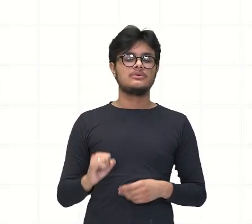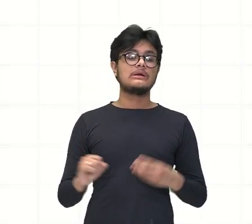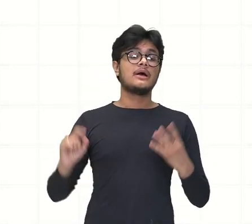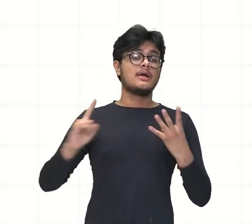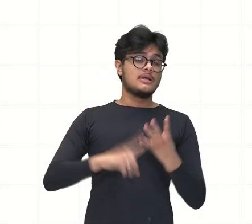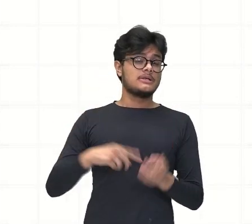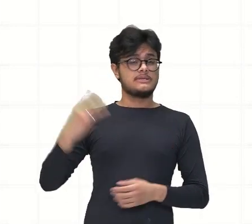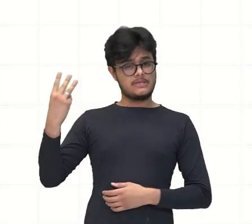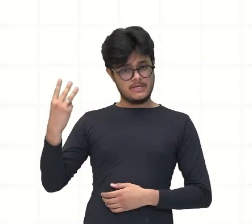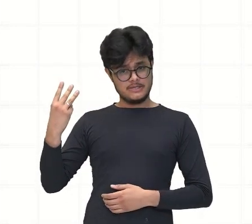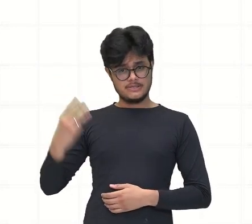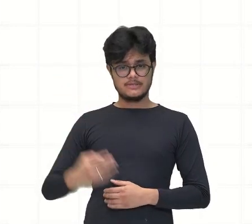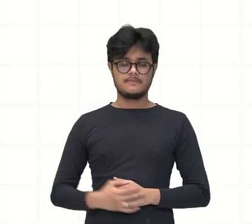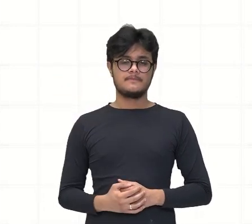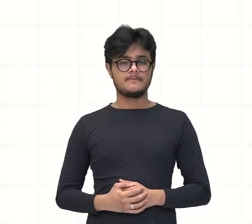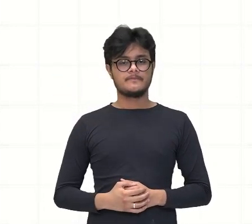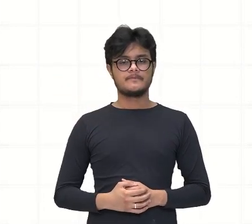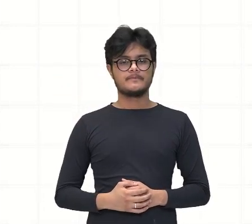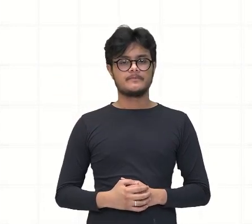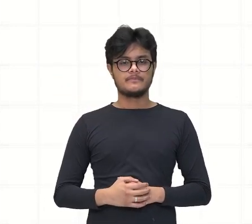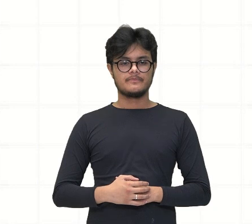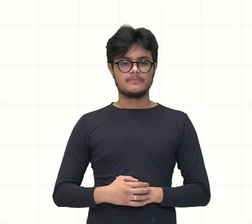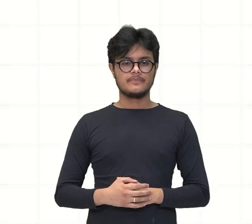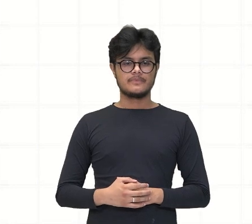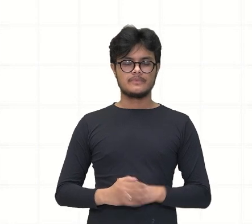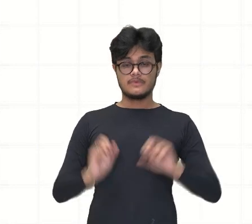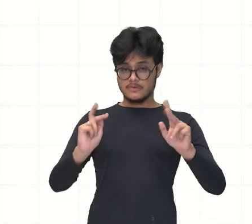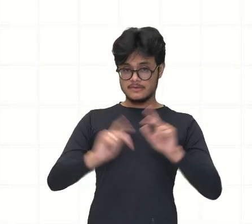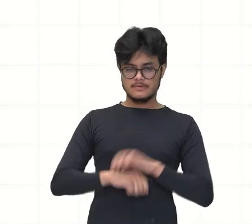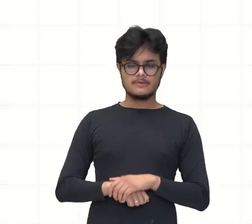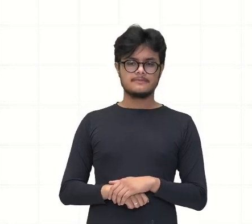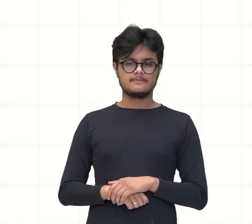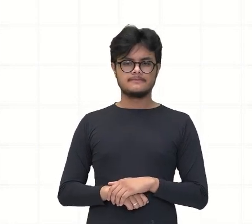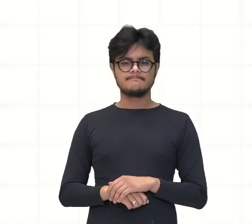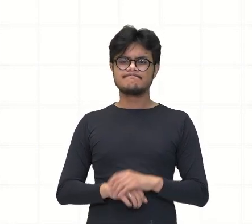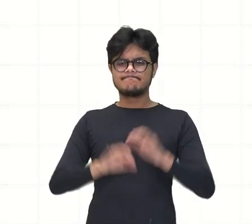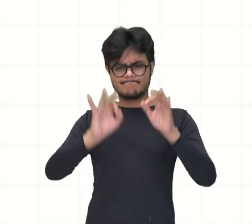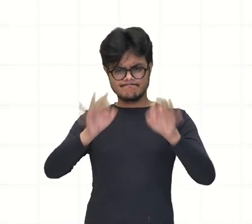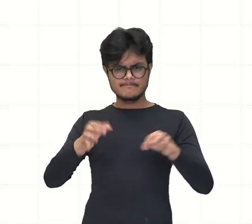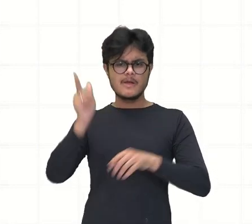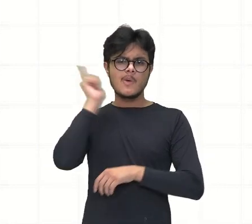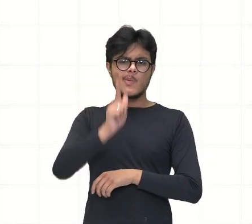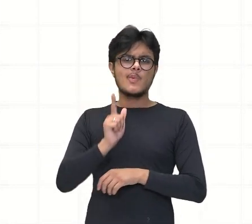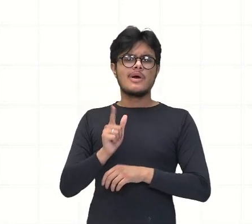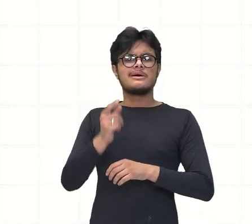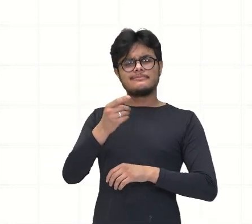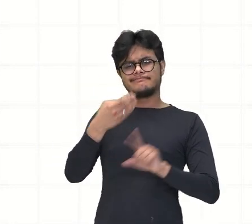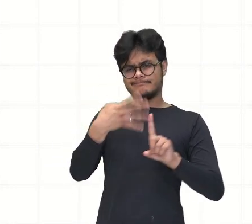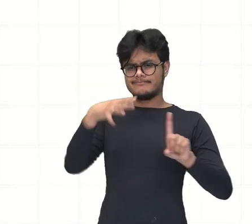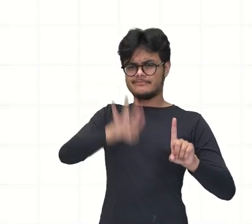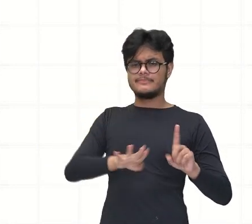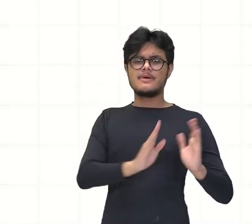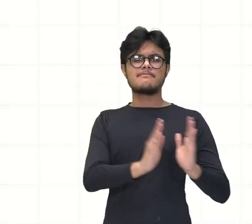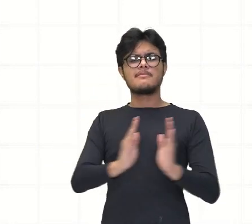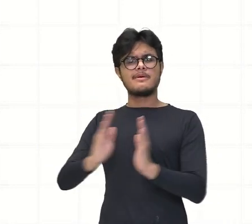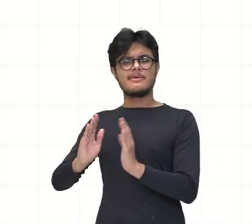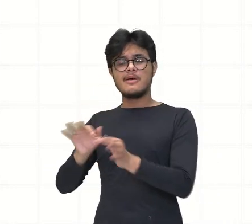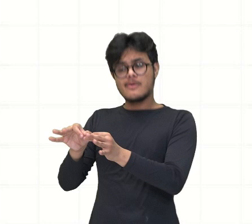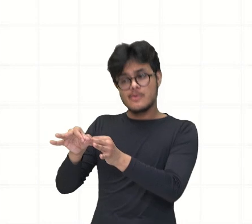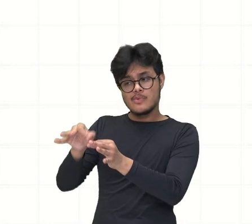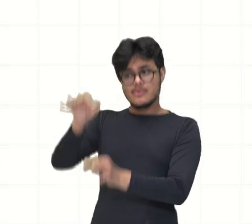de maracujá, 3 unidades. Beleza? Então, eu sempre vou construir a coluna da